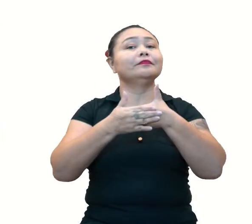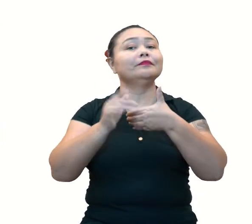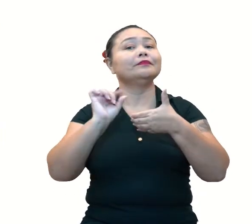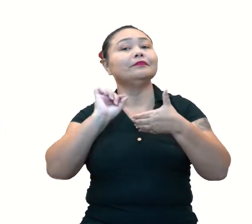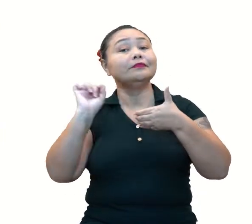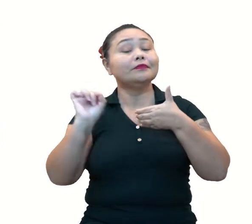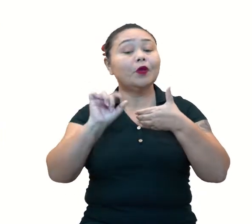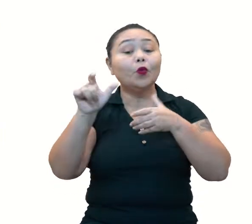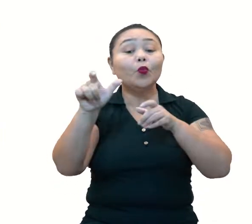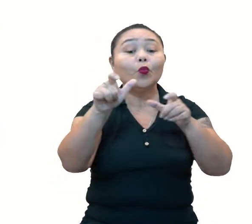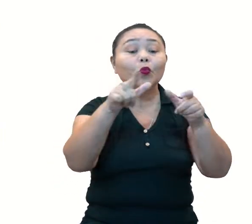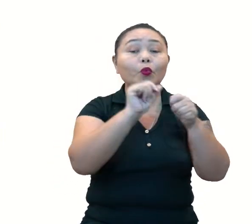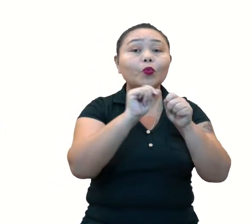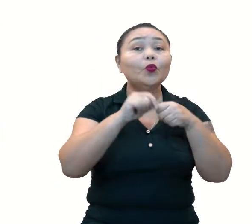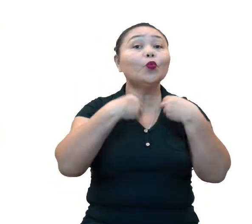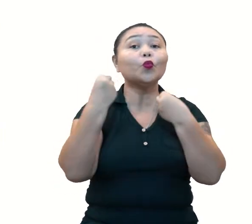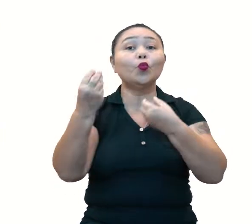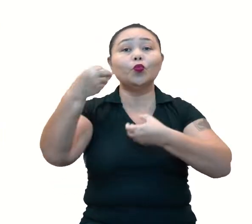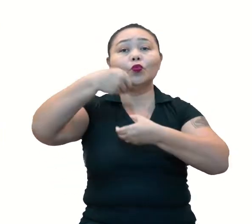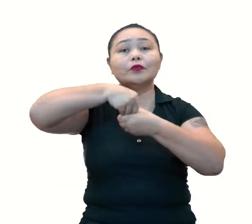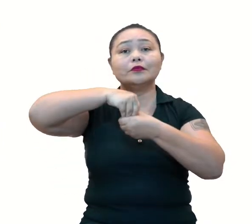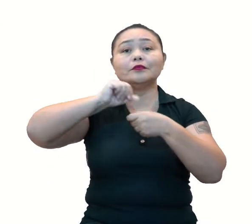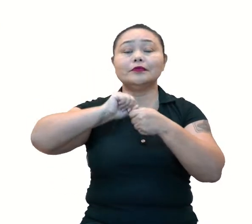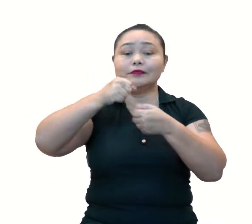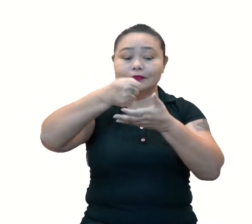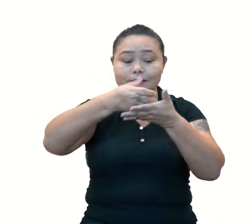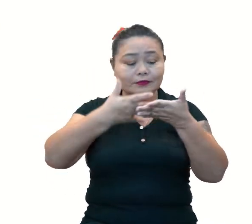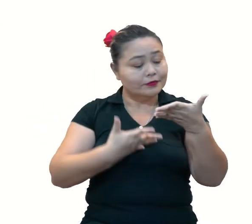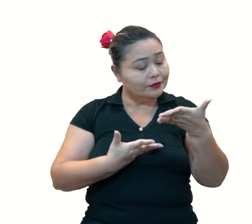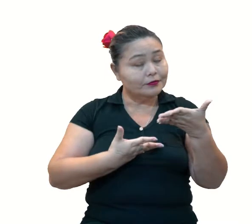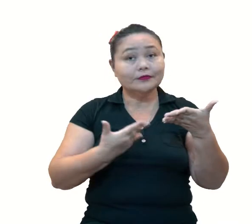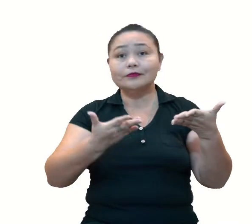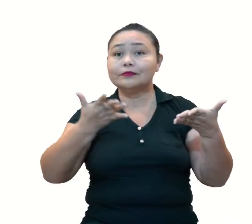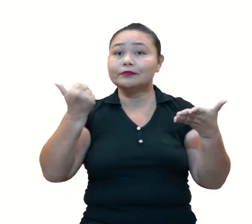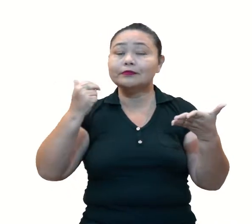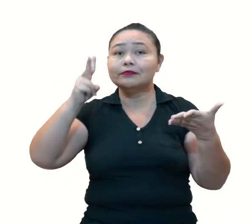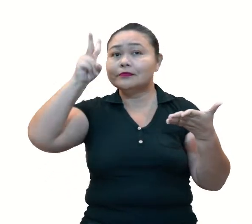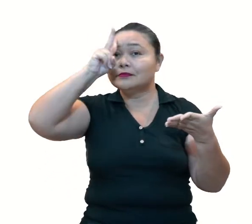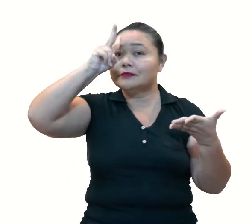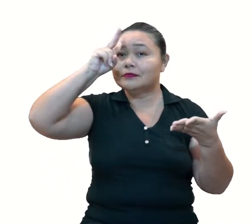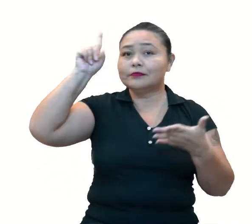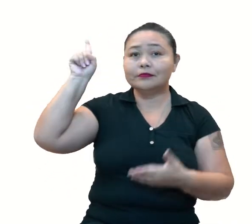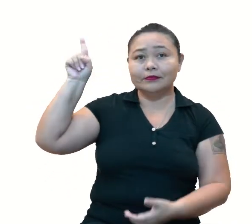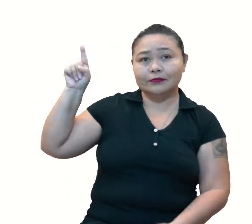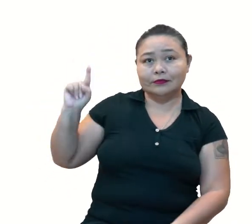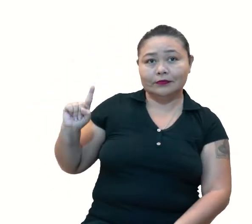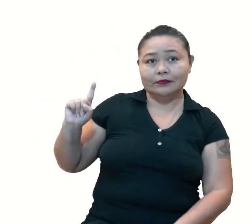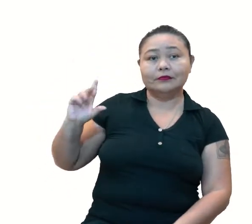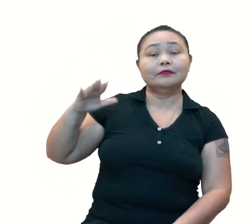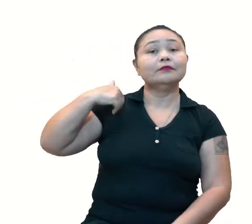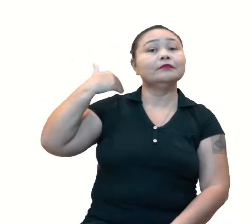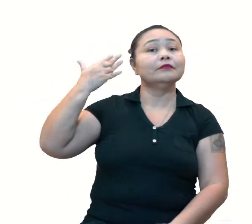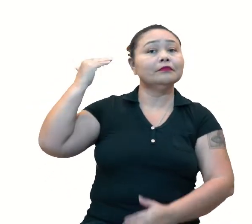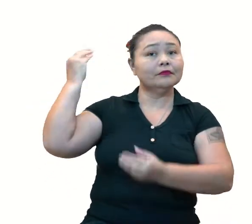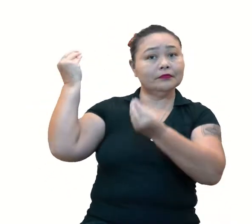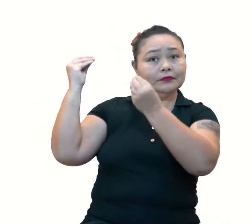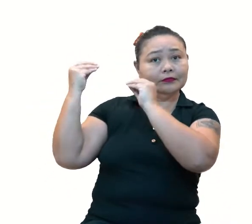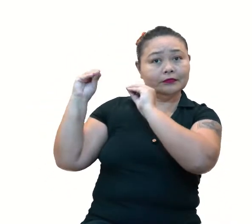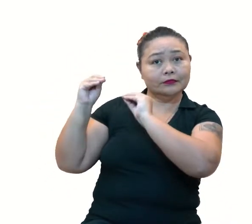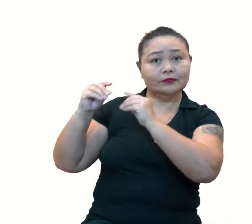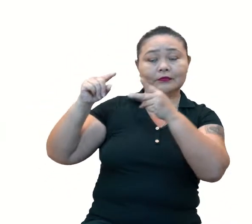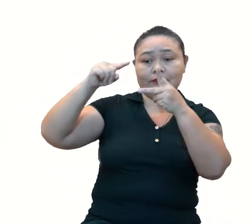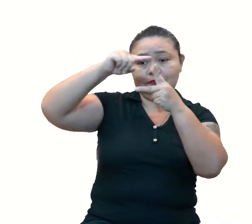realmente isso, como que isso está inserido na problemática, né? Então vamos lá, relembrando esses elementos, façamos uma construção de